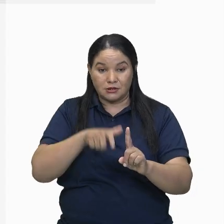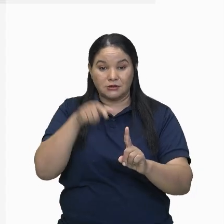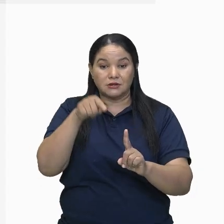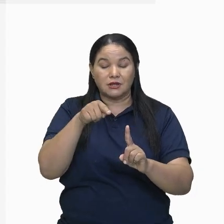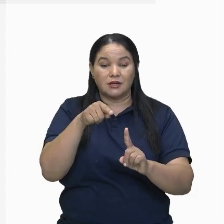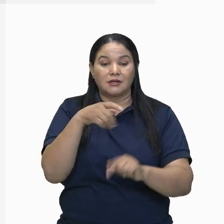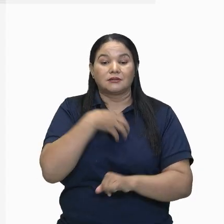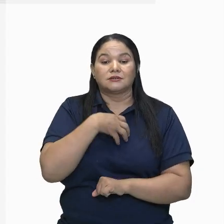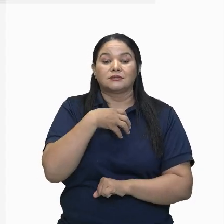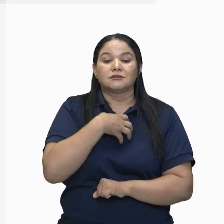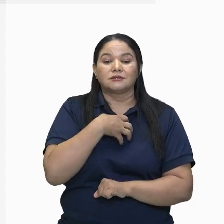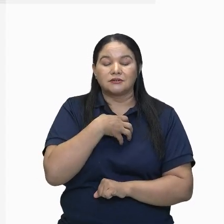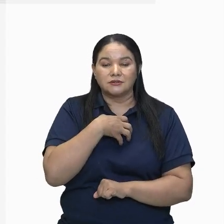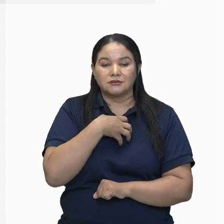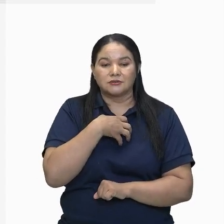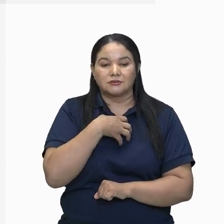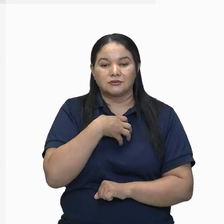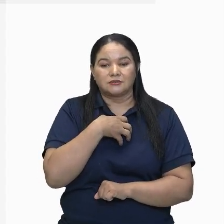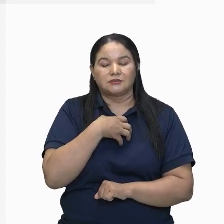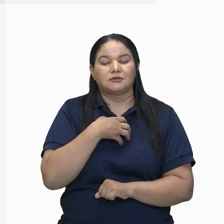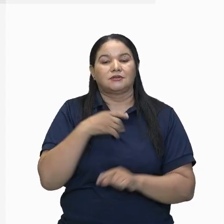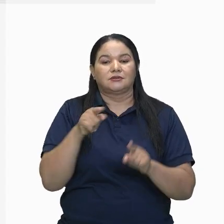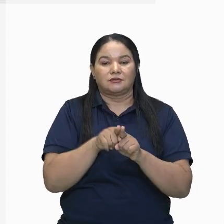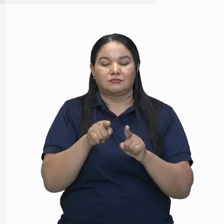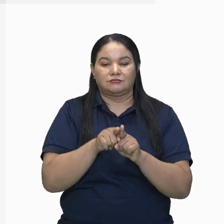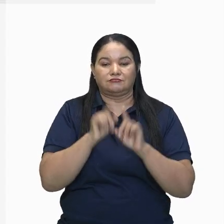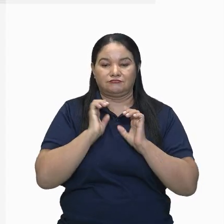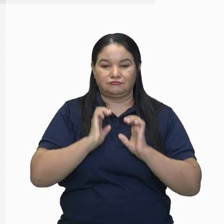sensível e ético.